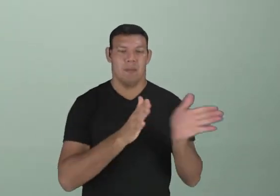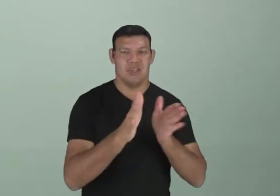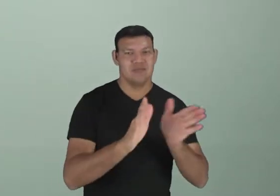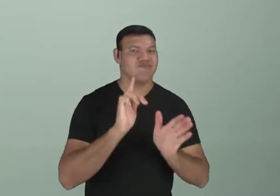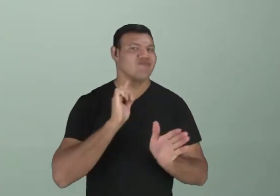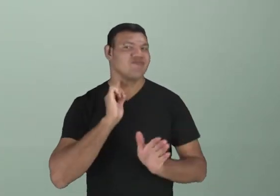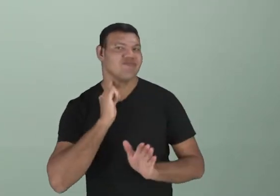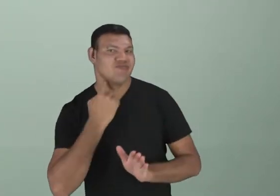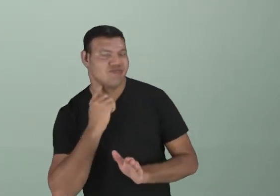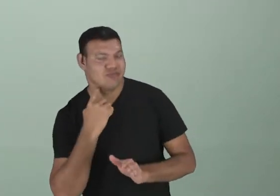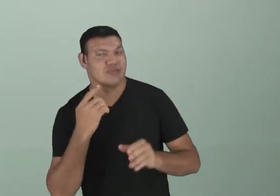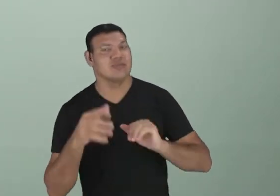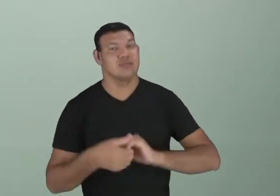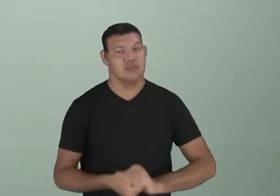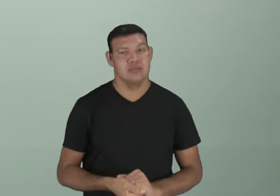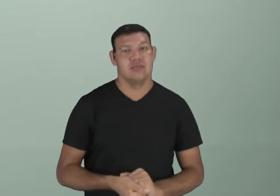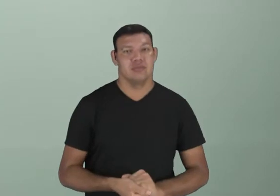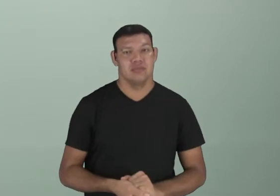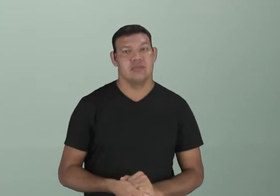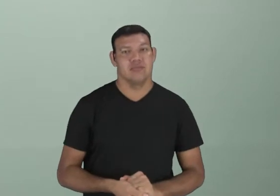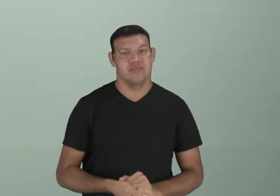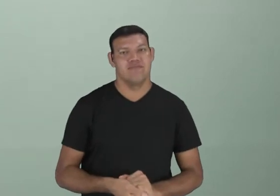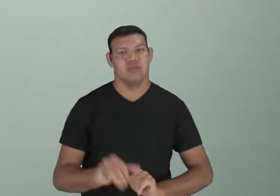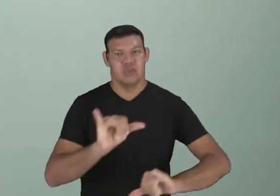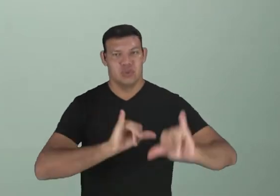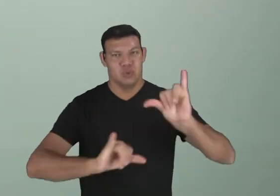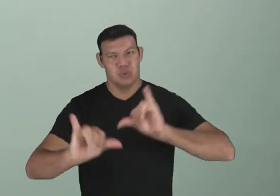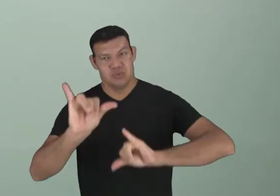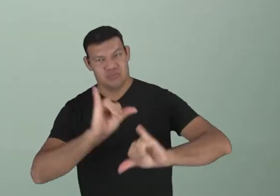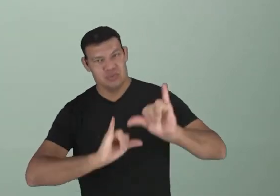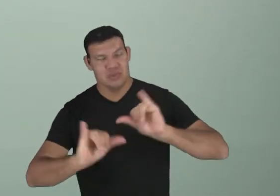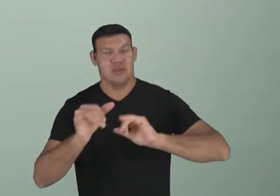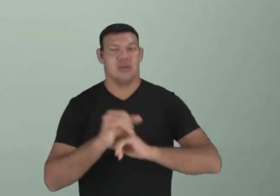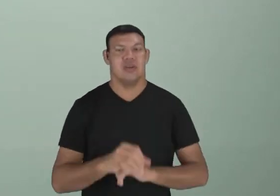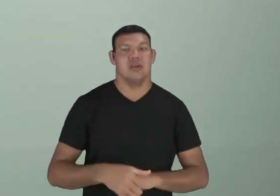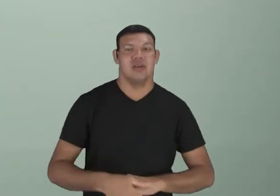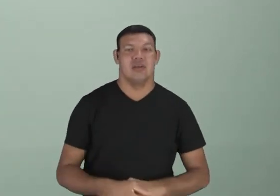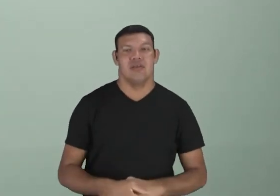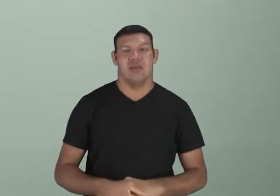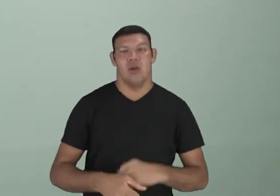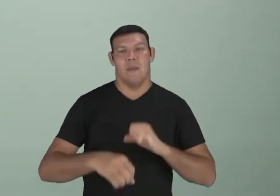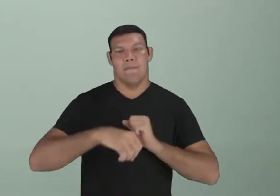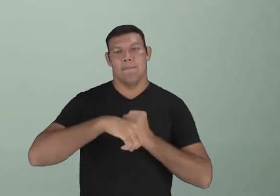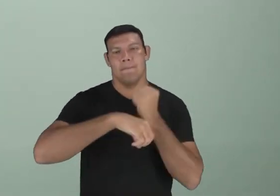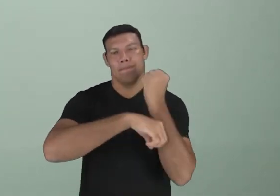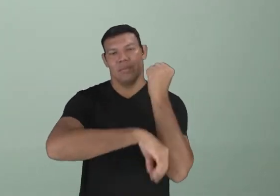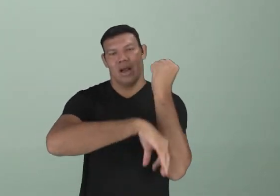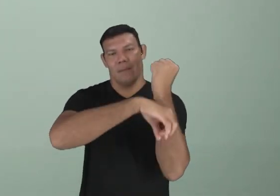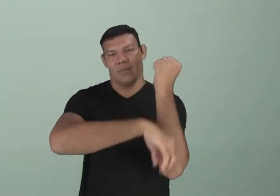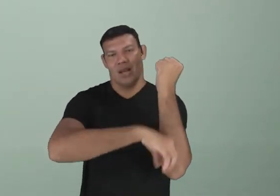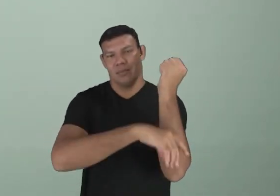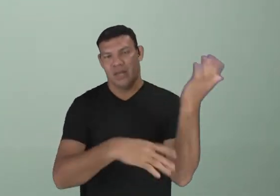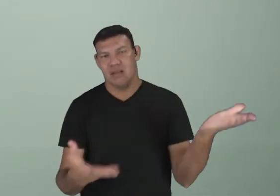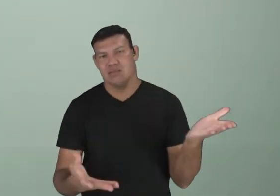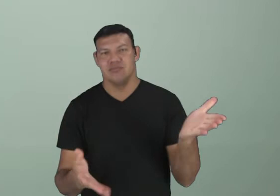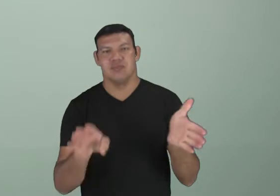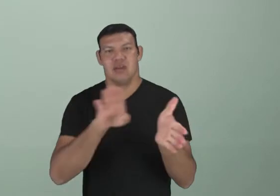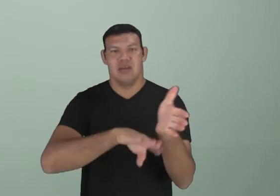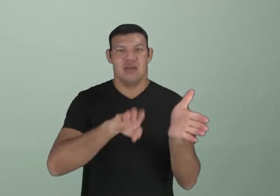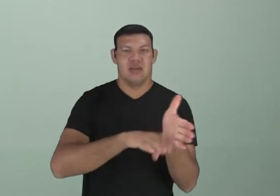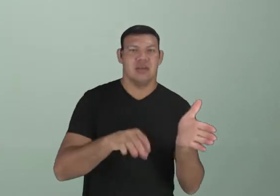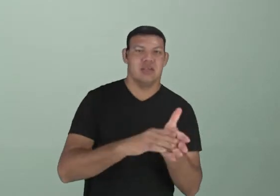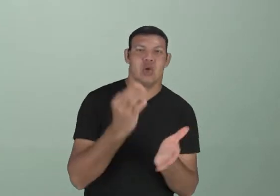de poluição e contaminação por substâncias orgânicas, né? Fezes, urina, restos de alimento,